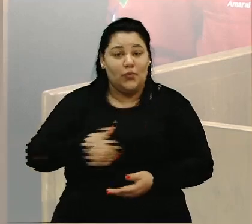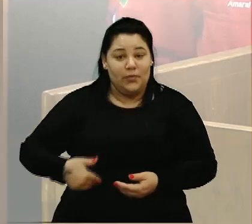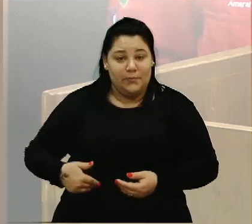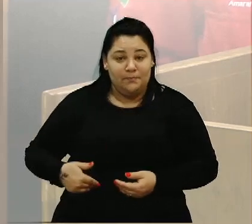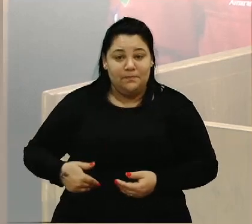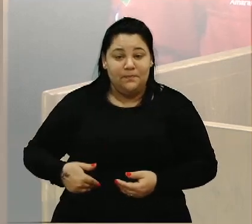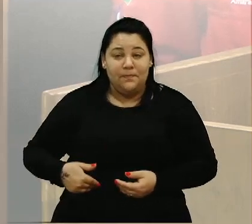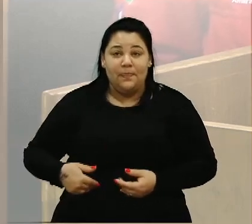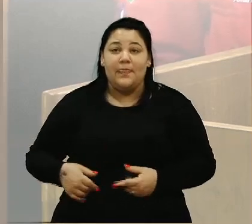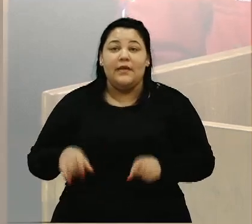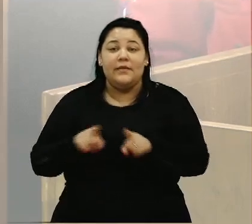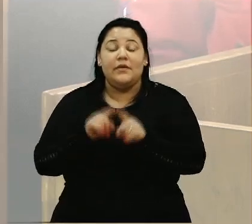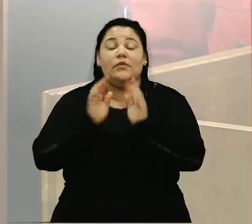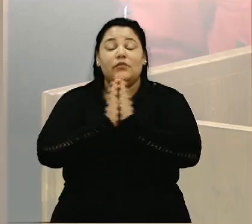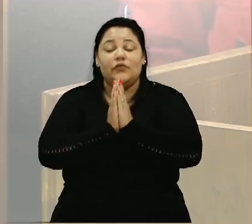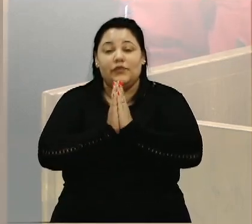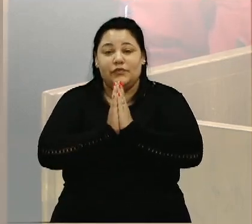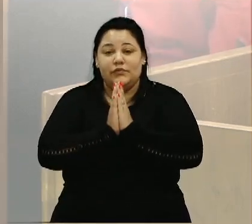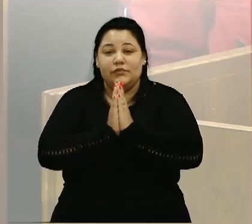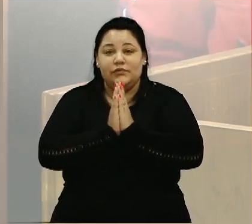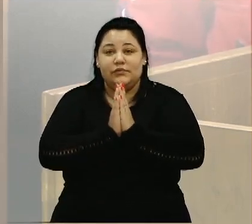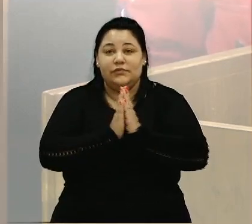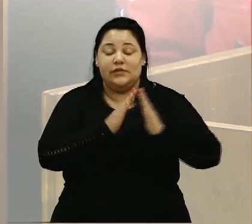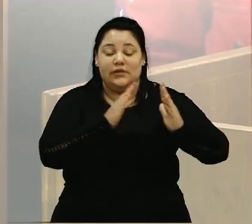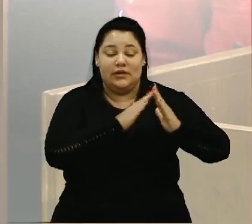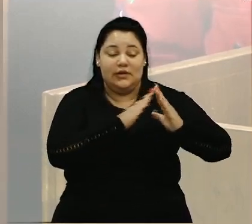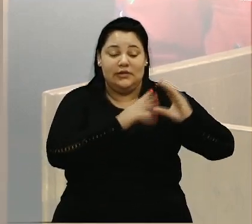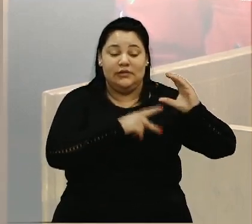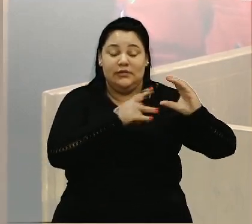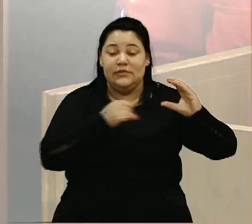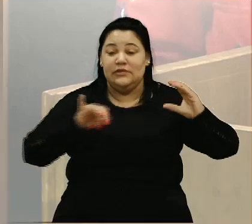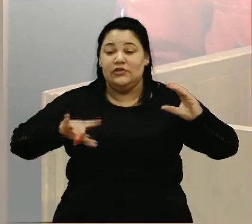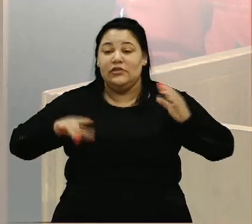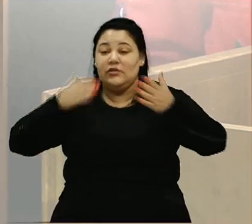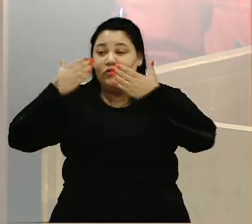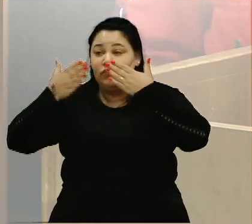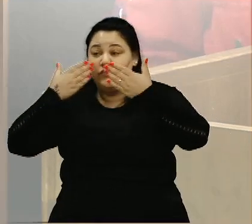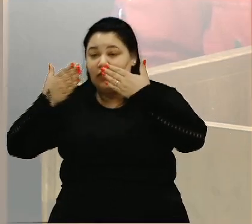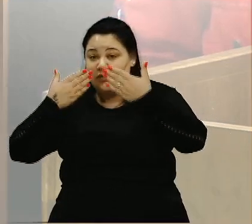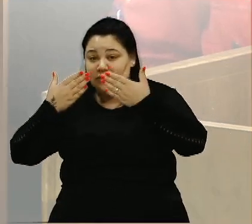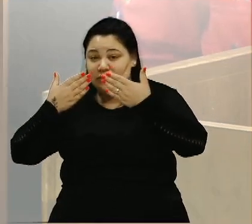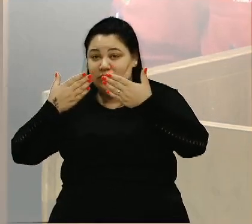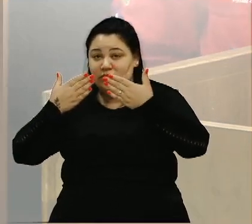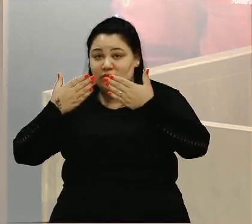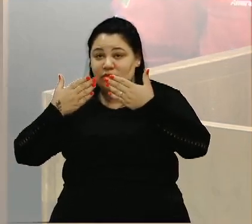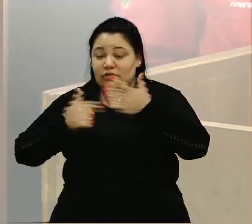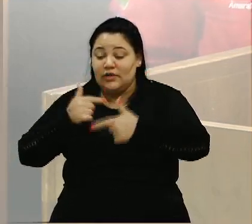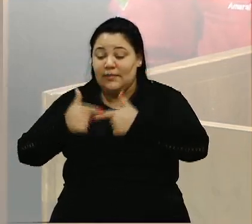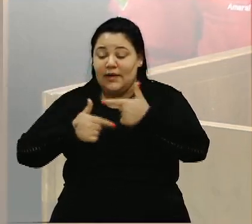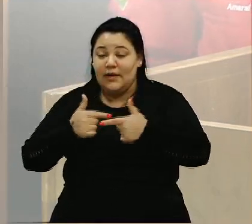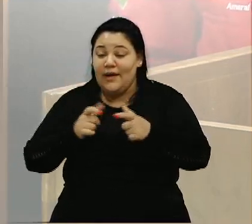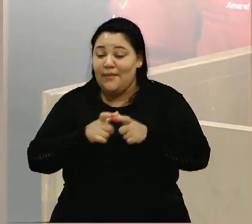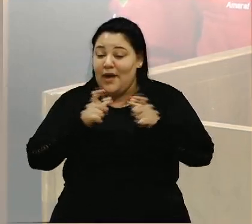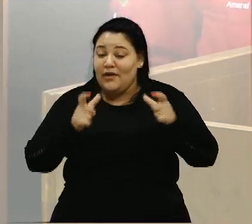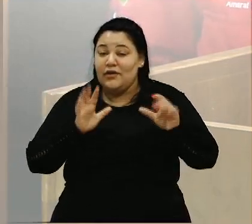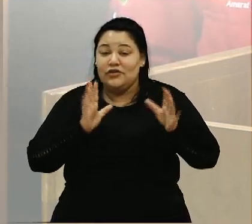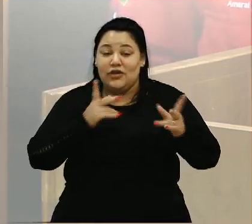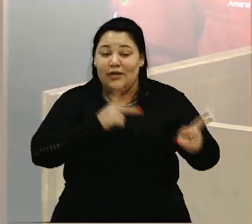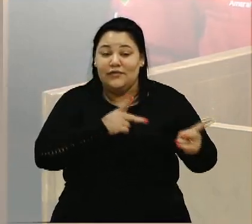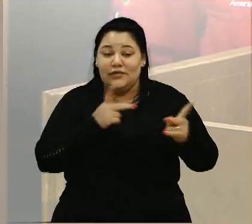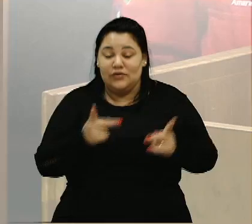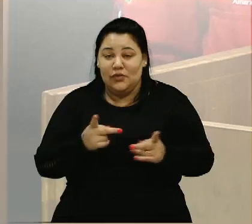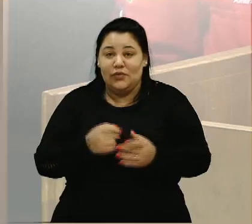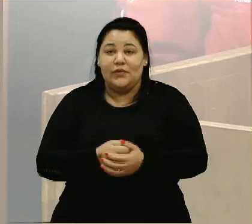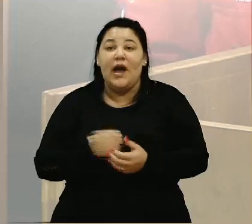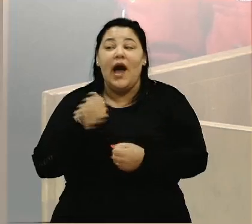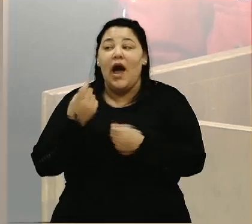por favor, também, que essa casa, quando tiver qualquer dúvida sobre o nosso trabalho, a grande maioria já foi nos visitar, alguns faltam nos